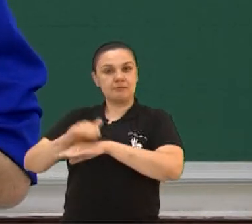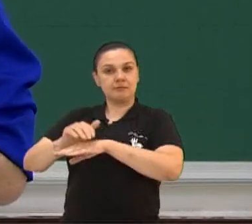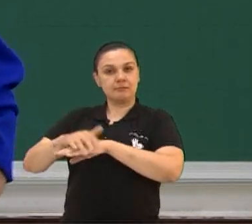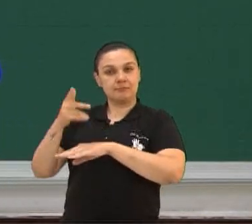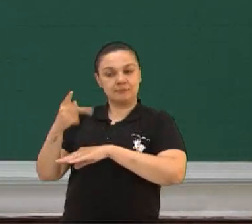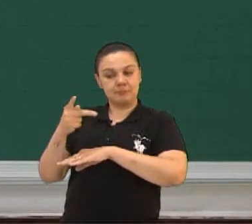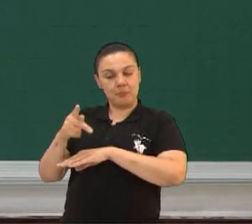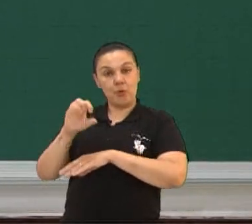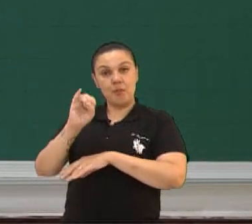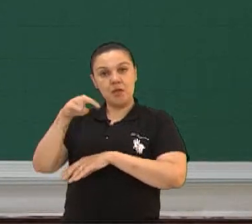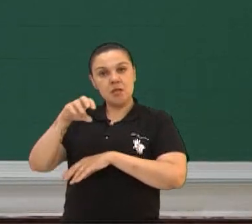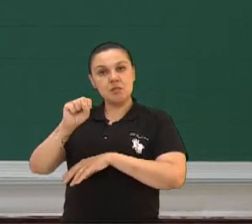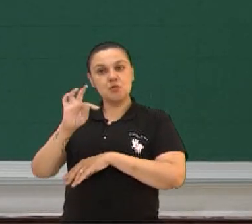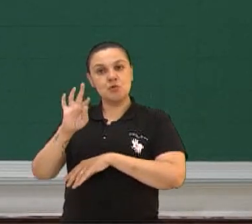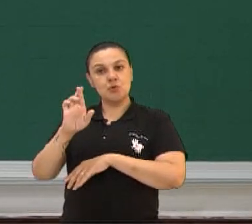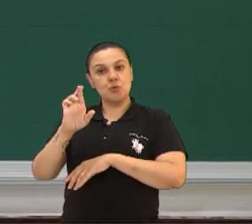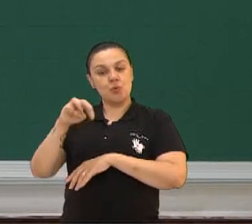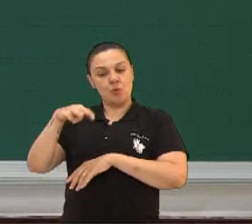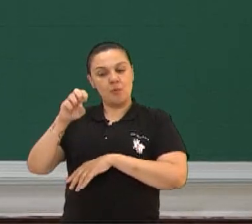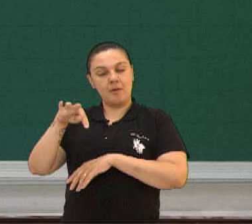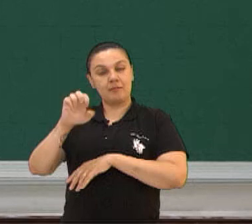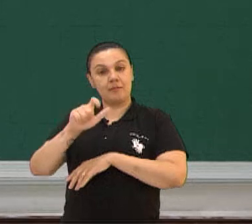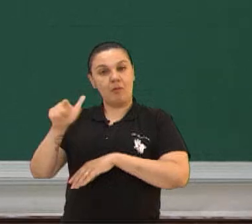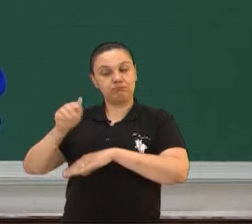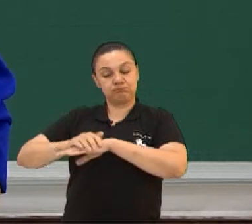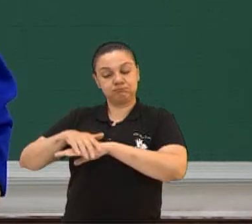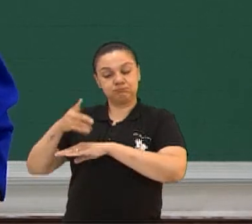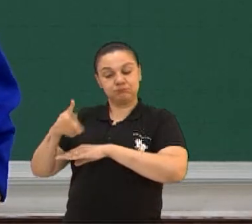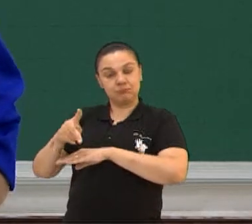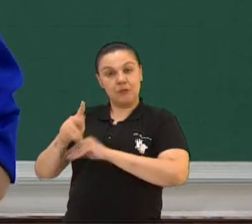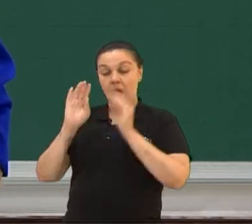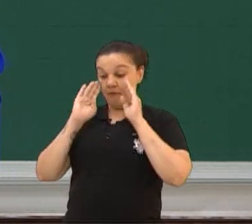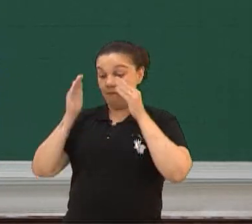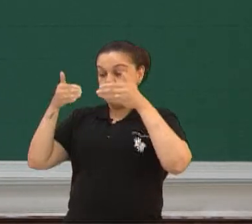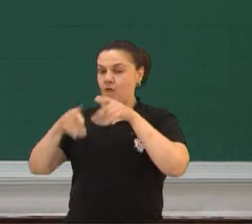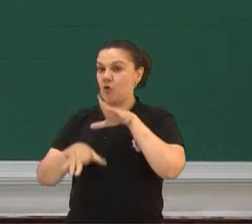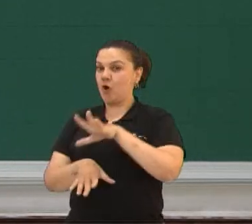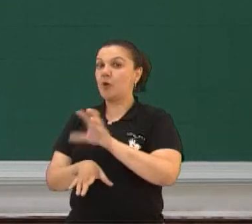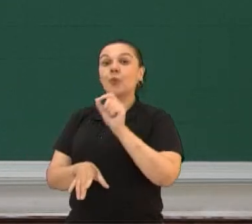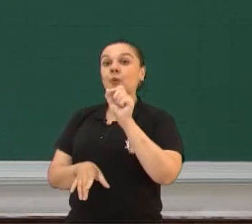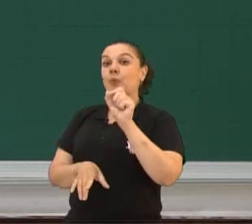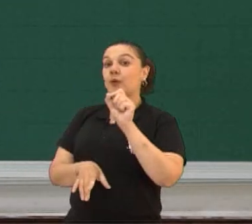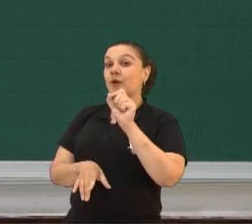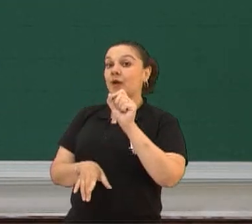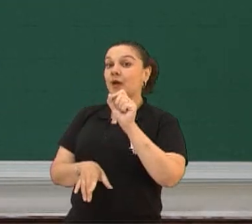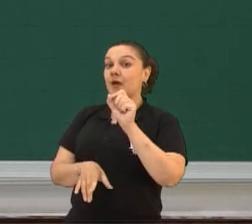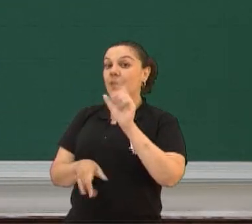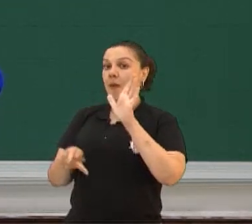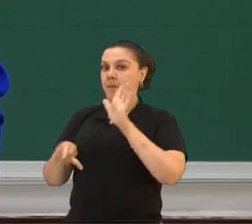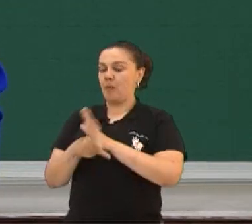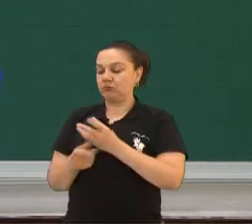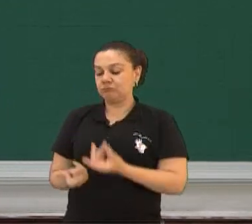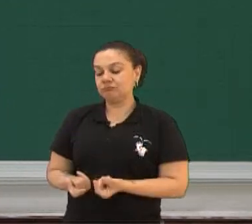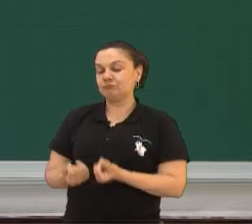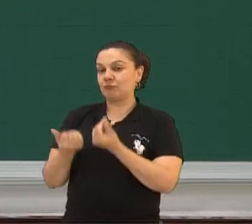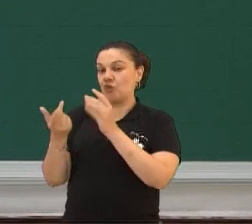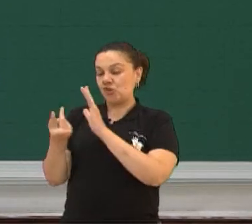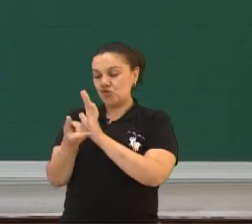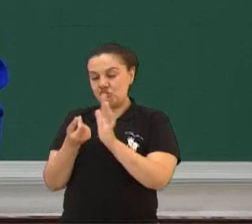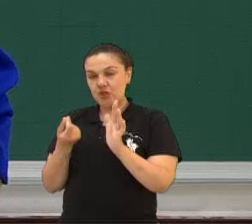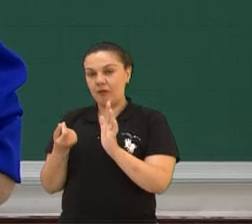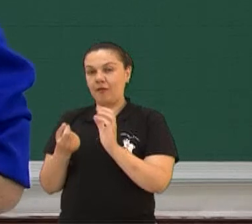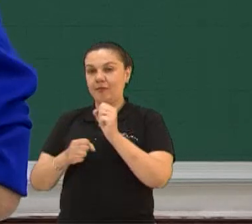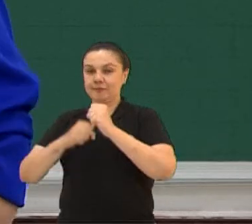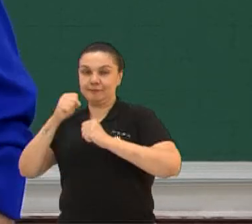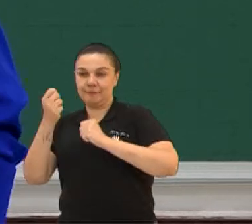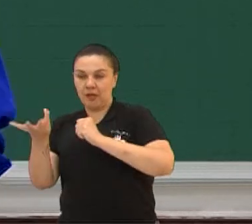estamos falando dessa noção de uma razão voltada para finalidades lucrativas, industriais,